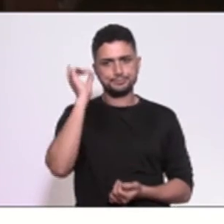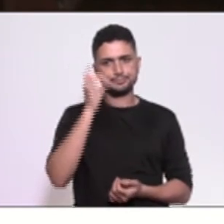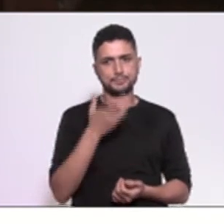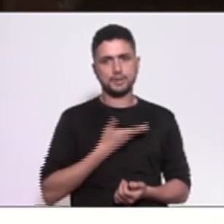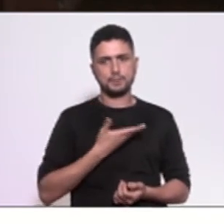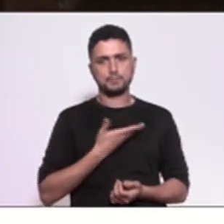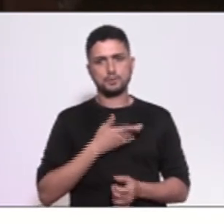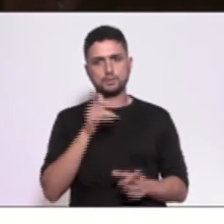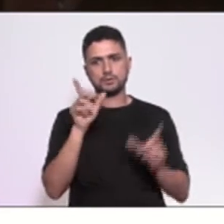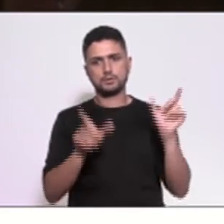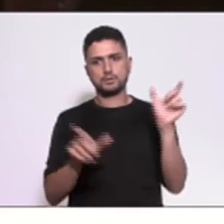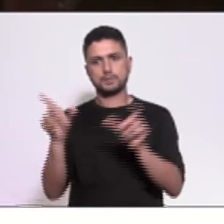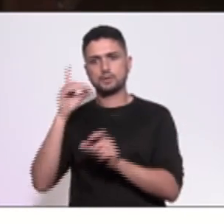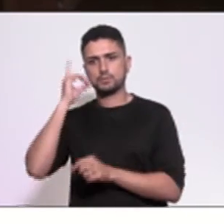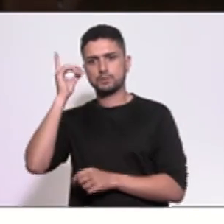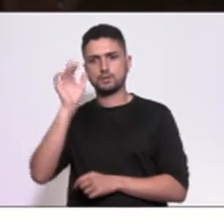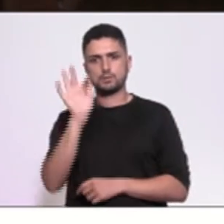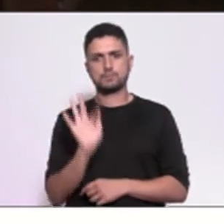federais